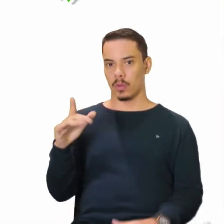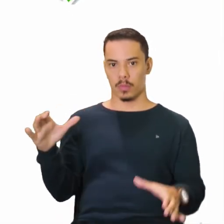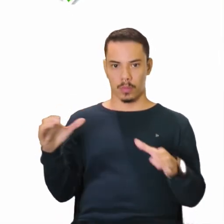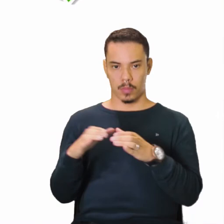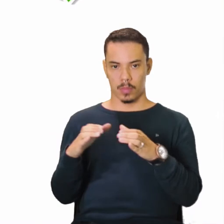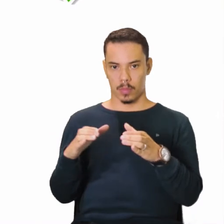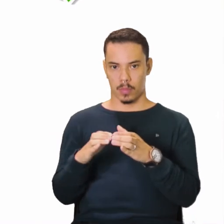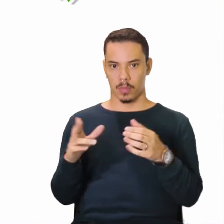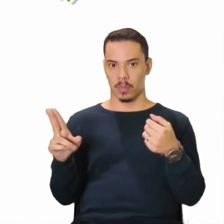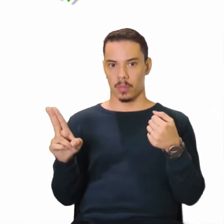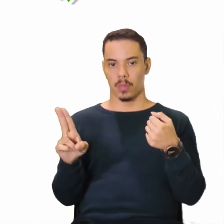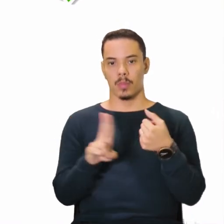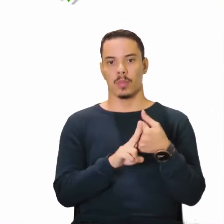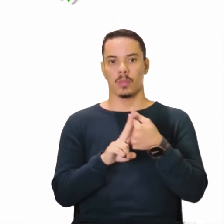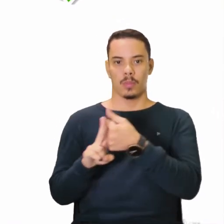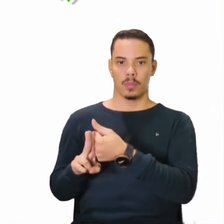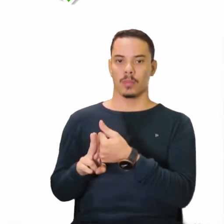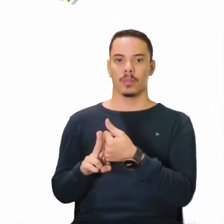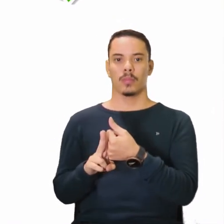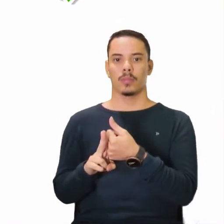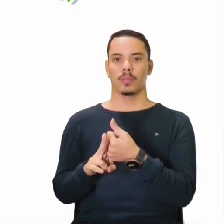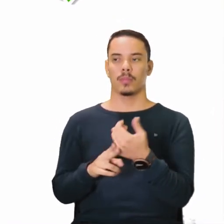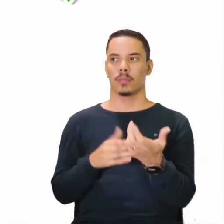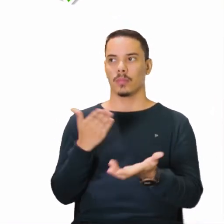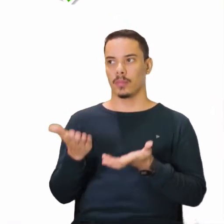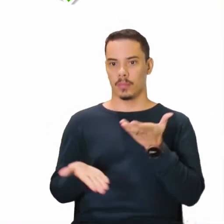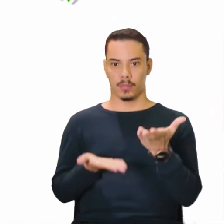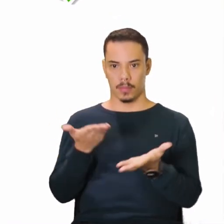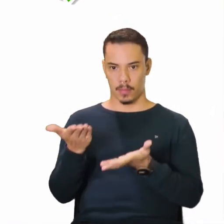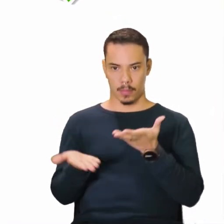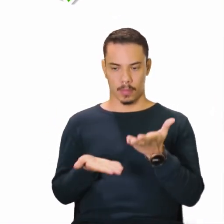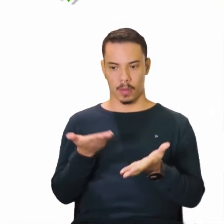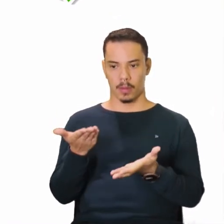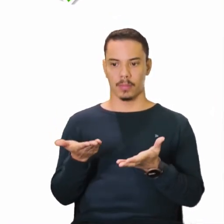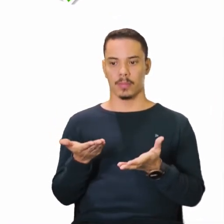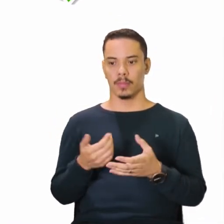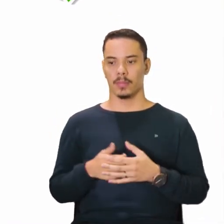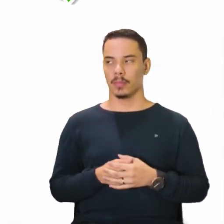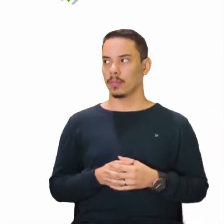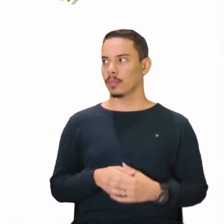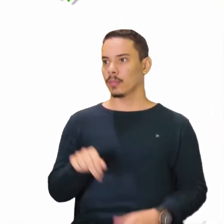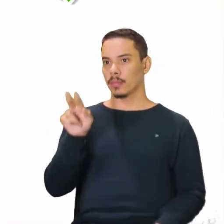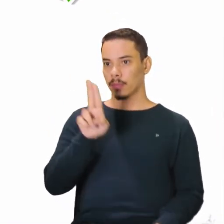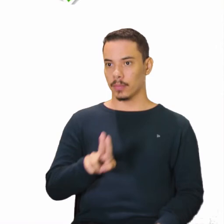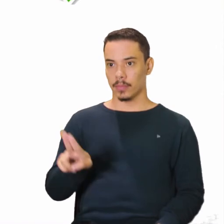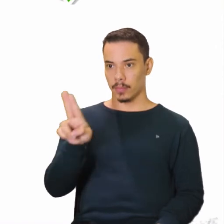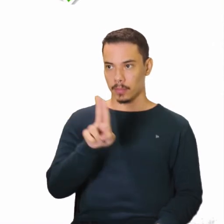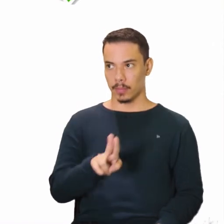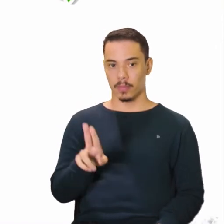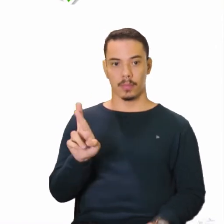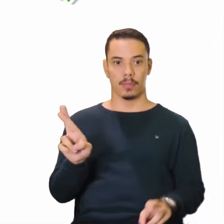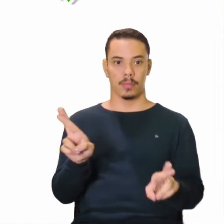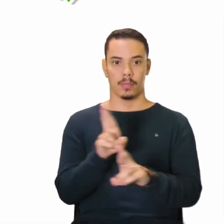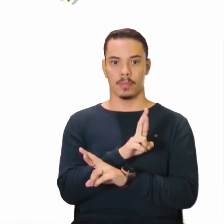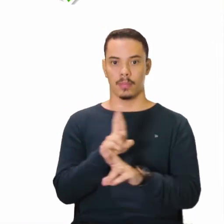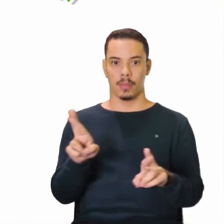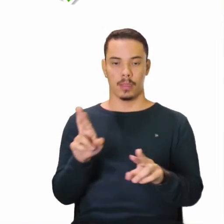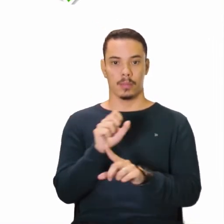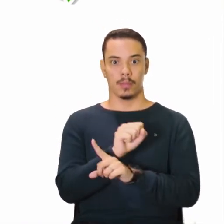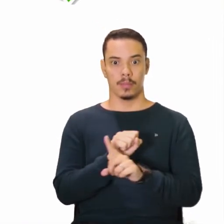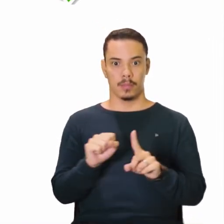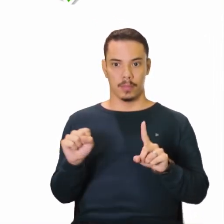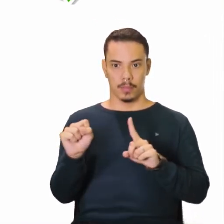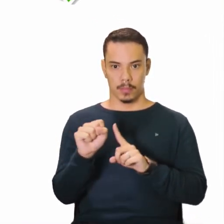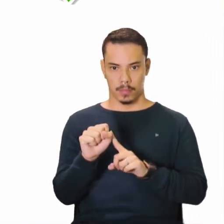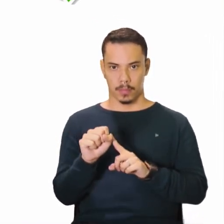dos pronomes. Agora os pronomes de tratamento. Esses são usados aí no relacionamento